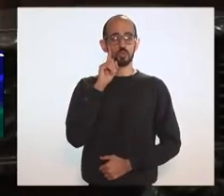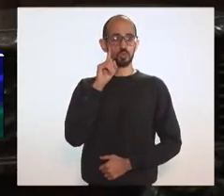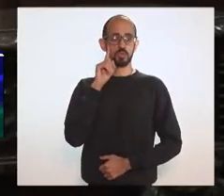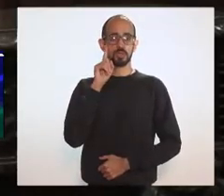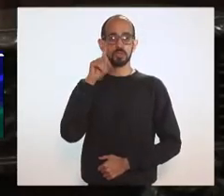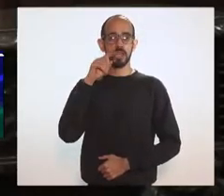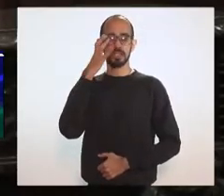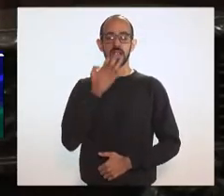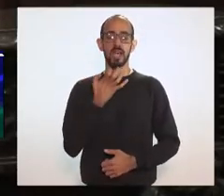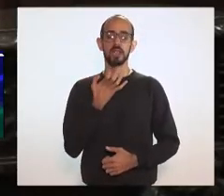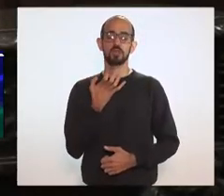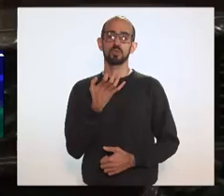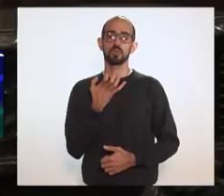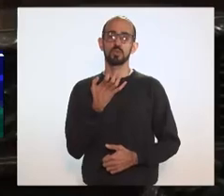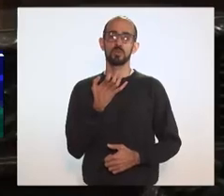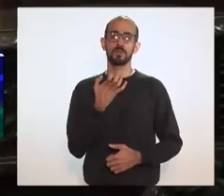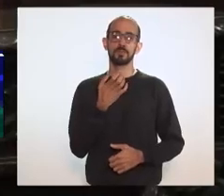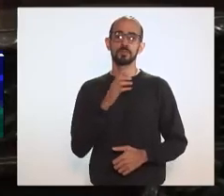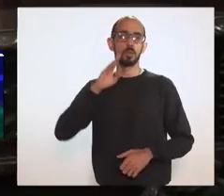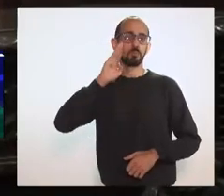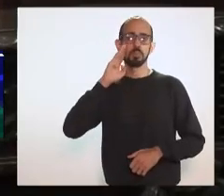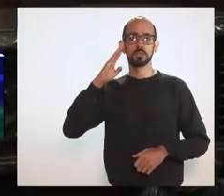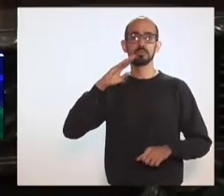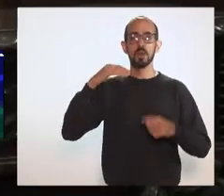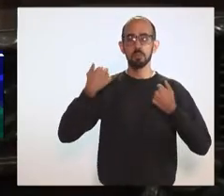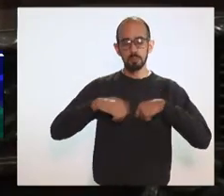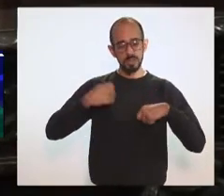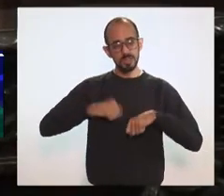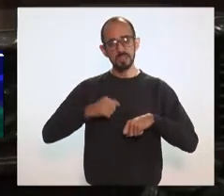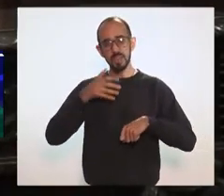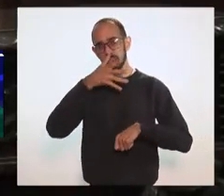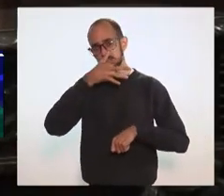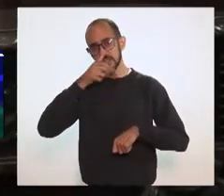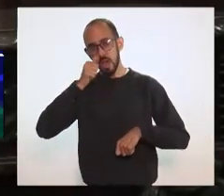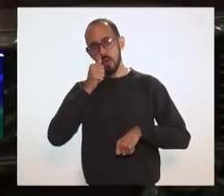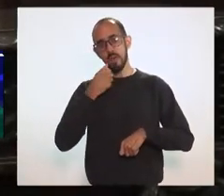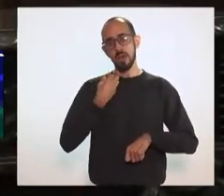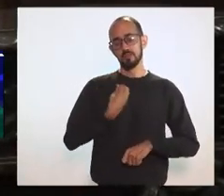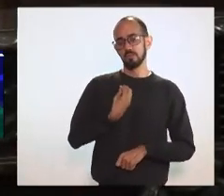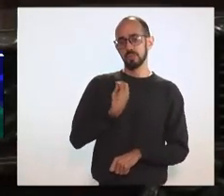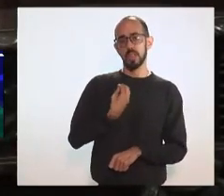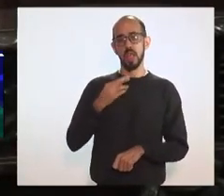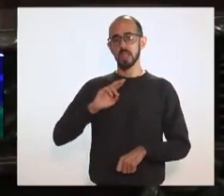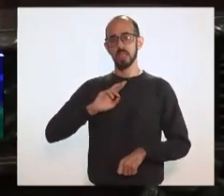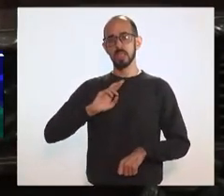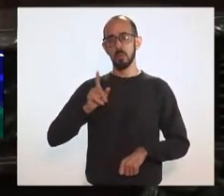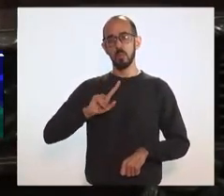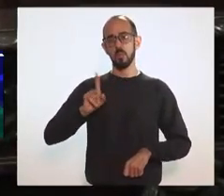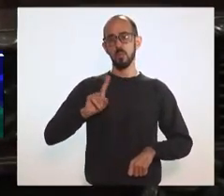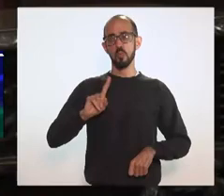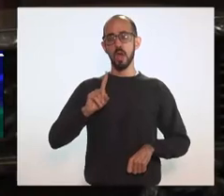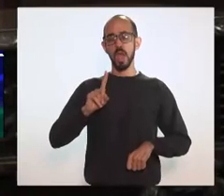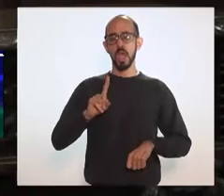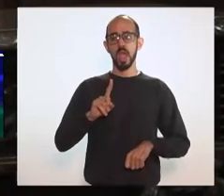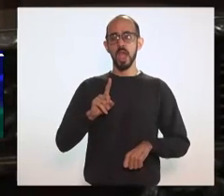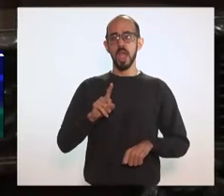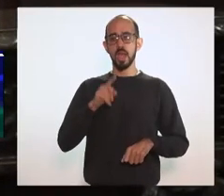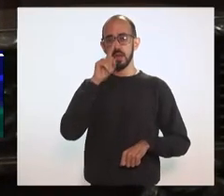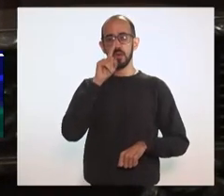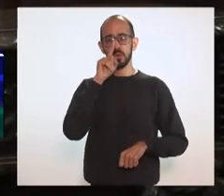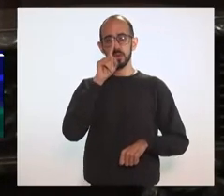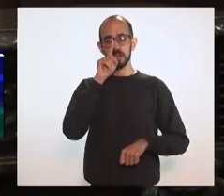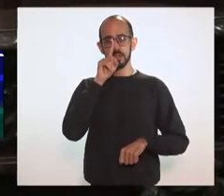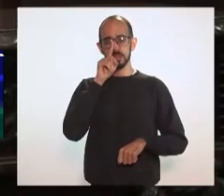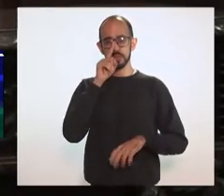A prioridade tem que ser salvar vidas e não colocar a vida das pessoas em risco.